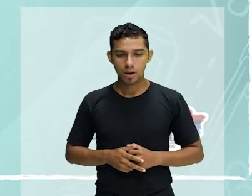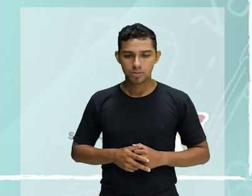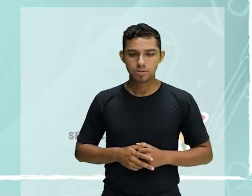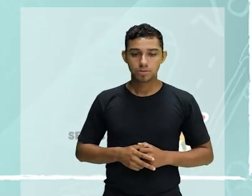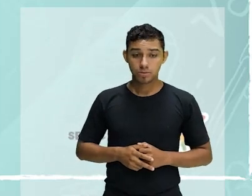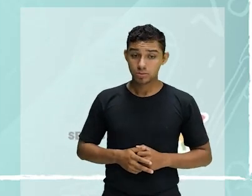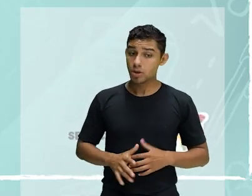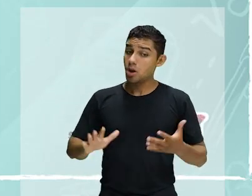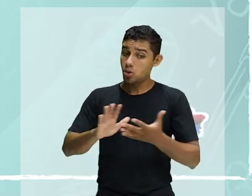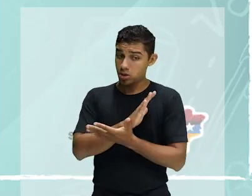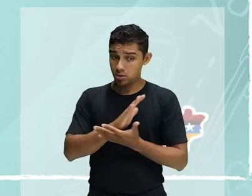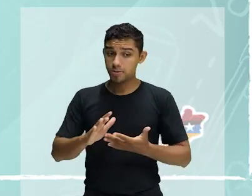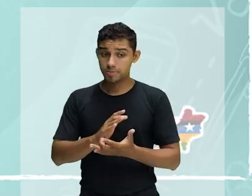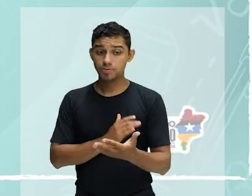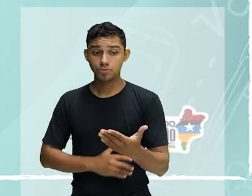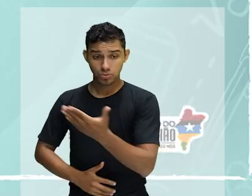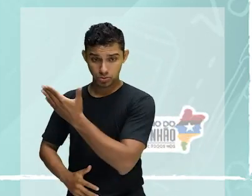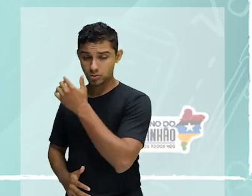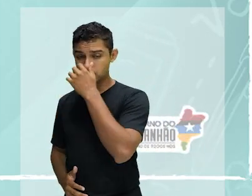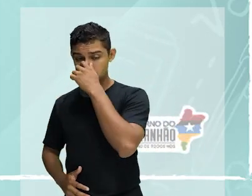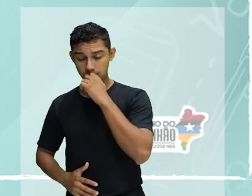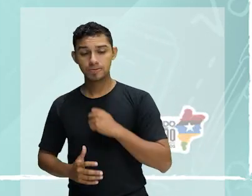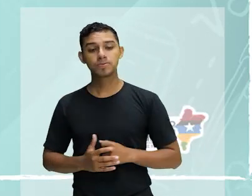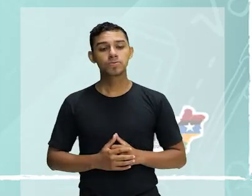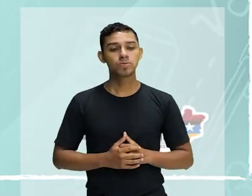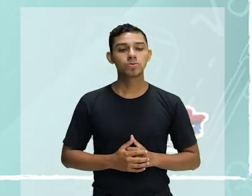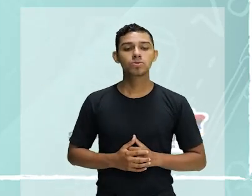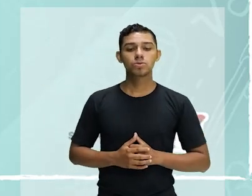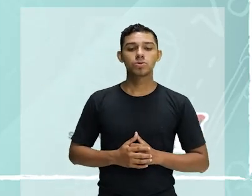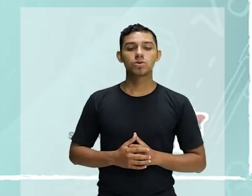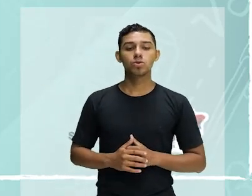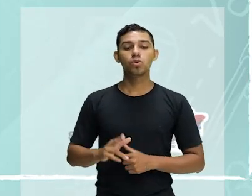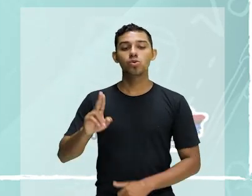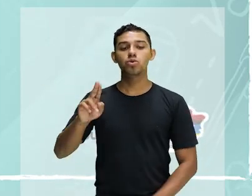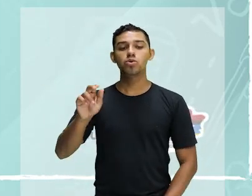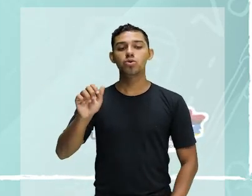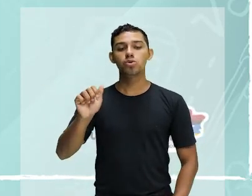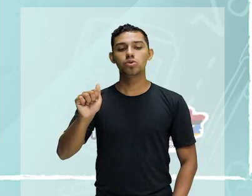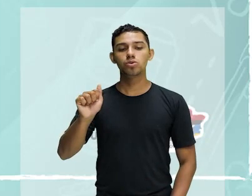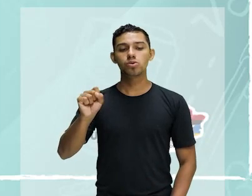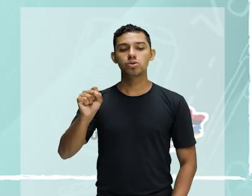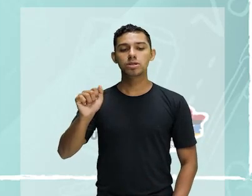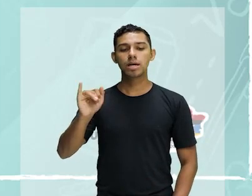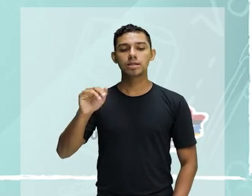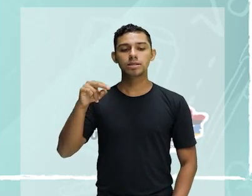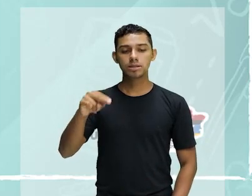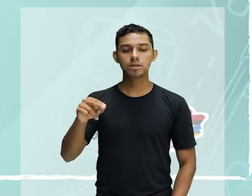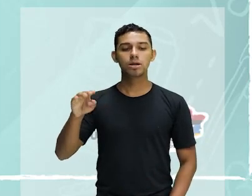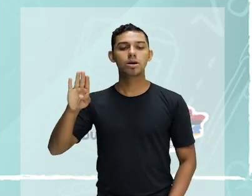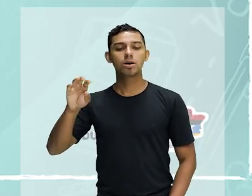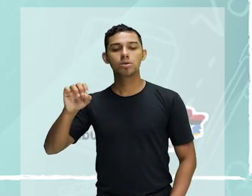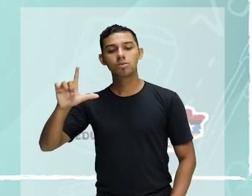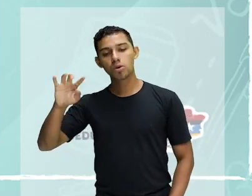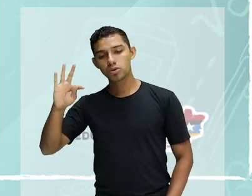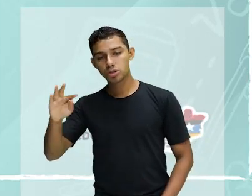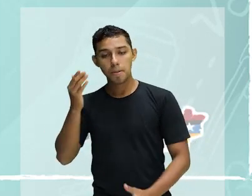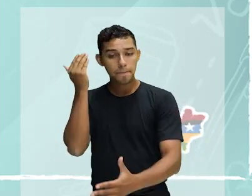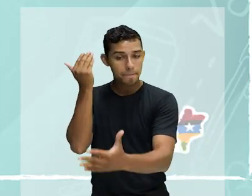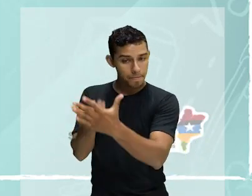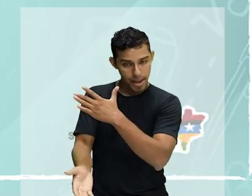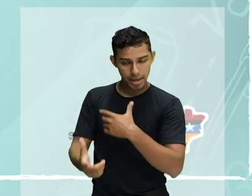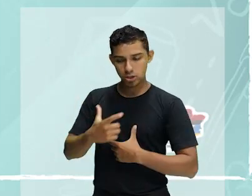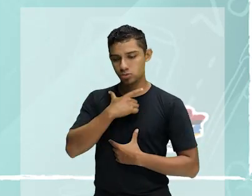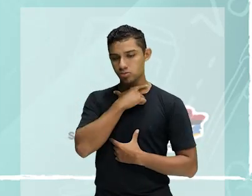Alguns casos de doping, tá aqui, ó. Trouxe uma notícia aqui para vocês, ó. Usain Bolt perde uma medalha de ouro e um recorde